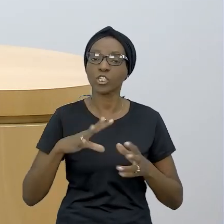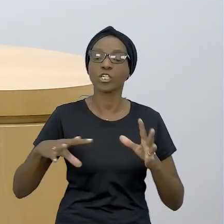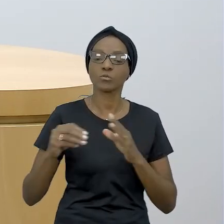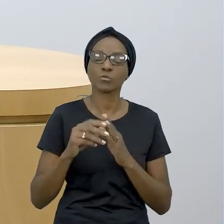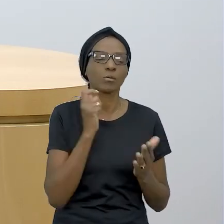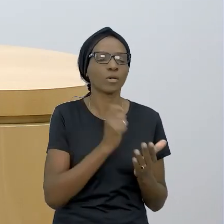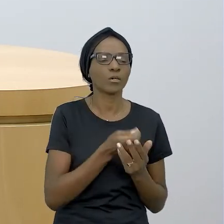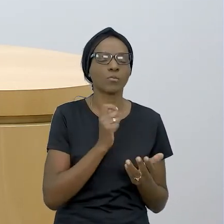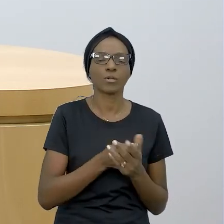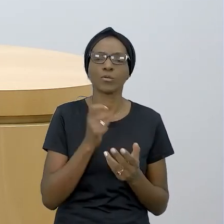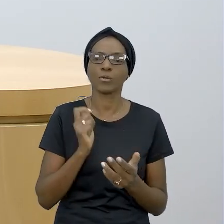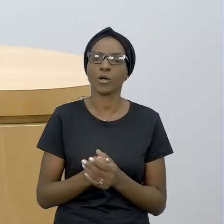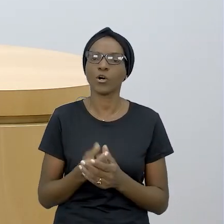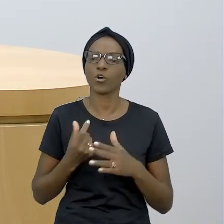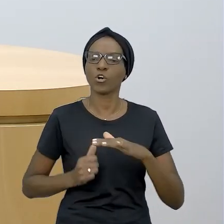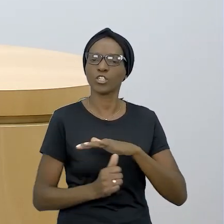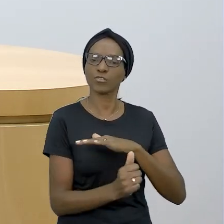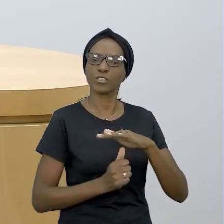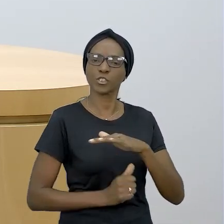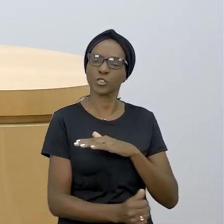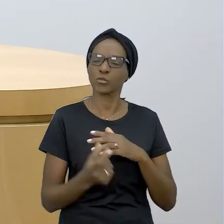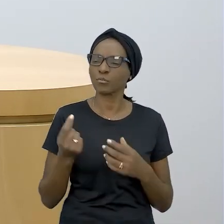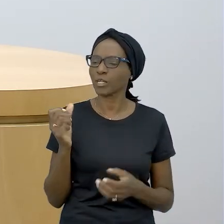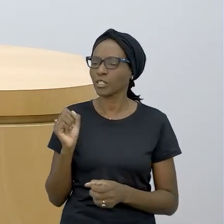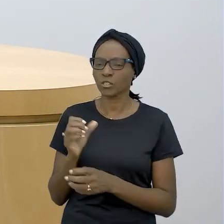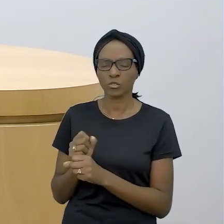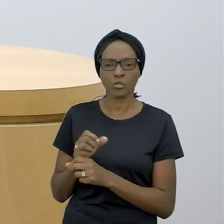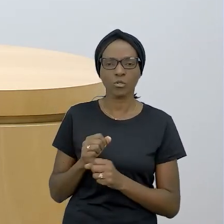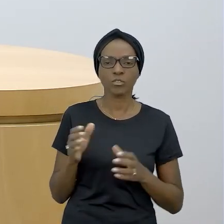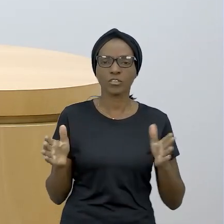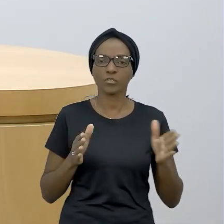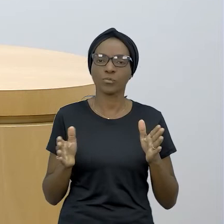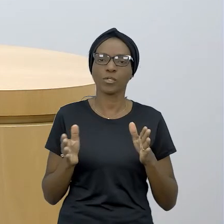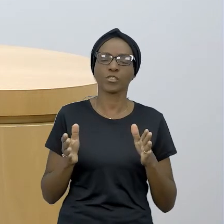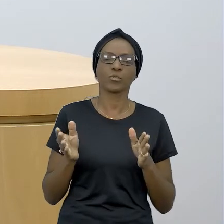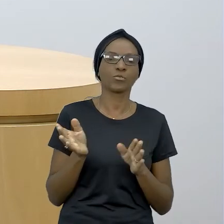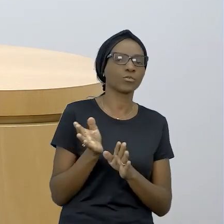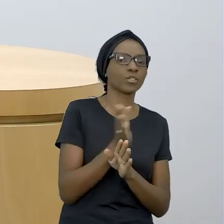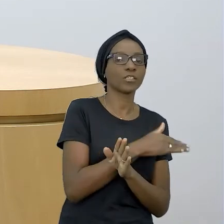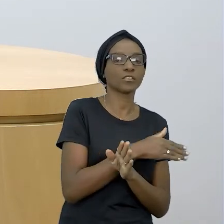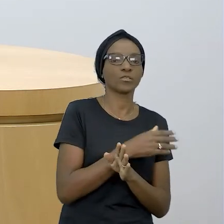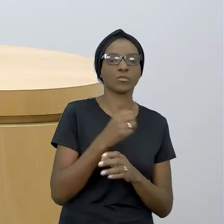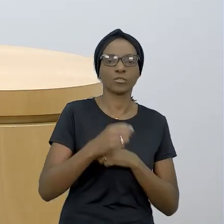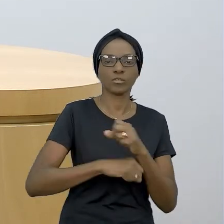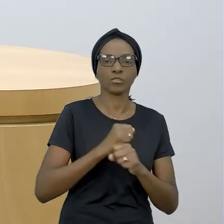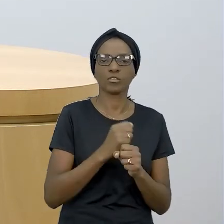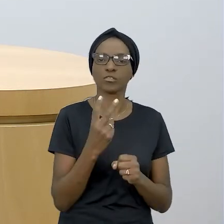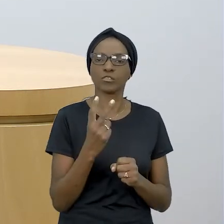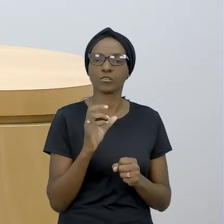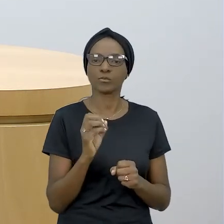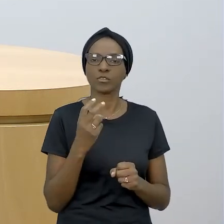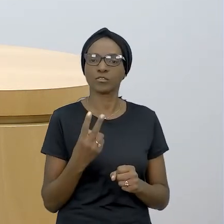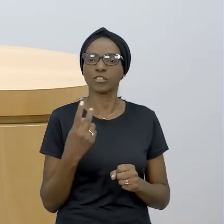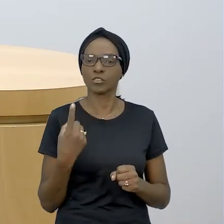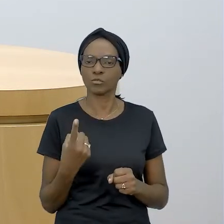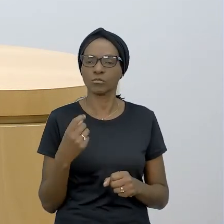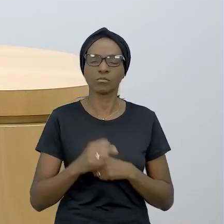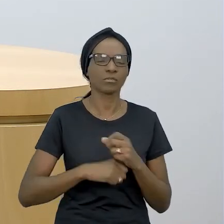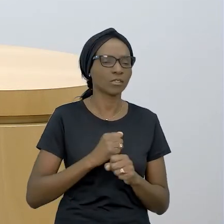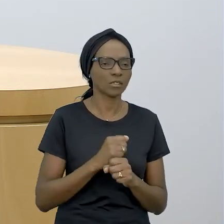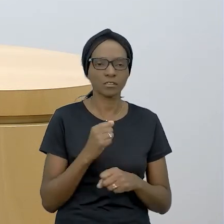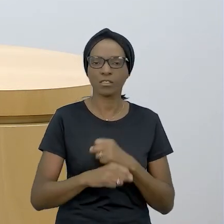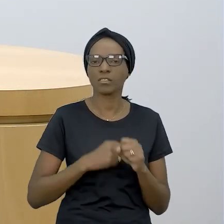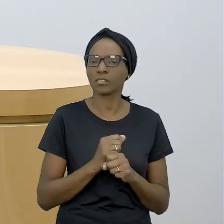gastos, investimentos, contas referentes ao ano de 2021. E assim acontece todos os anos, tá